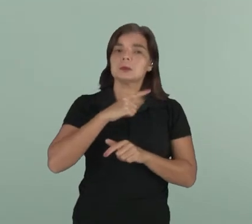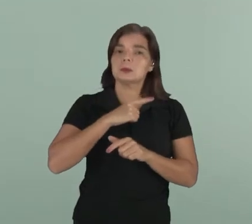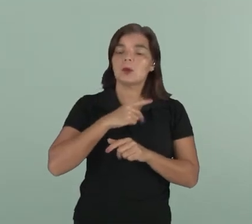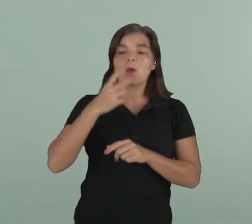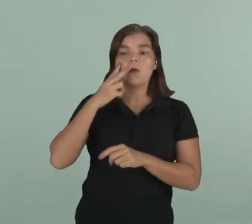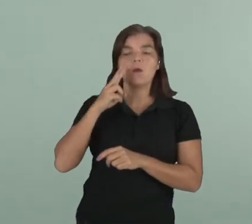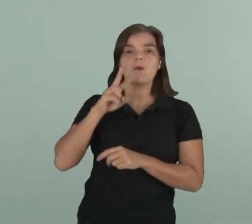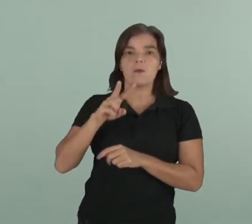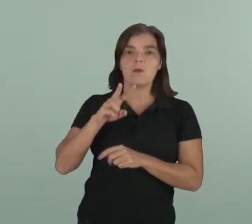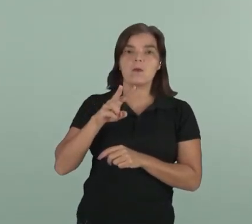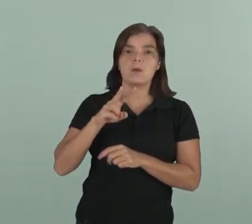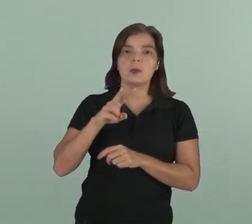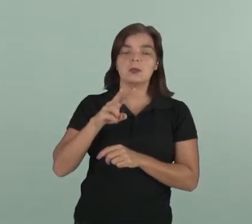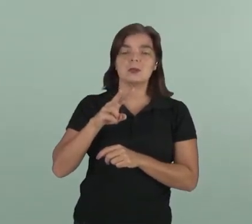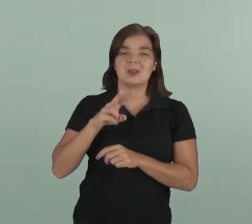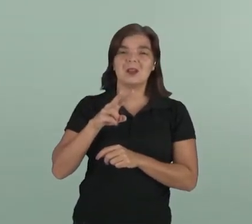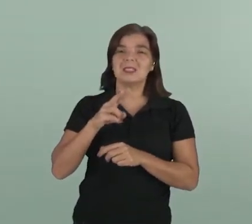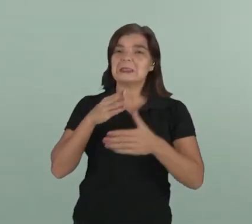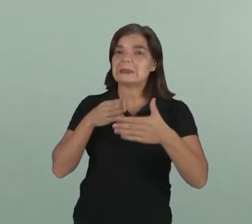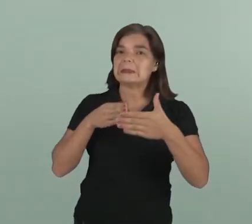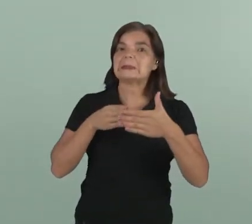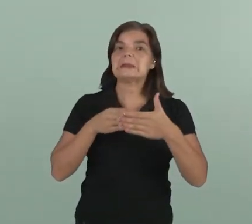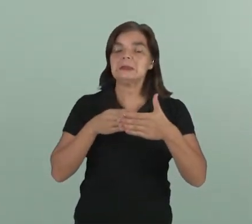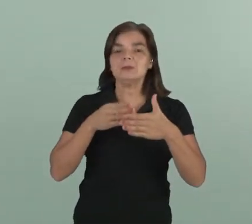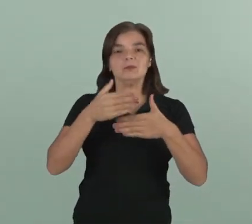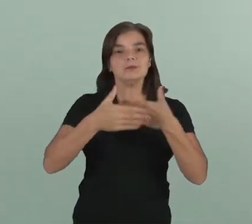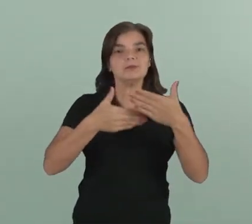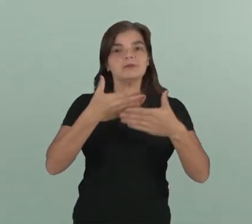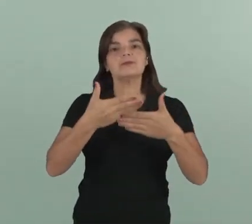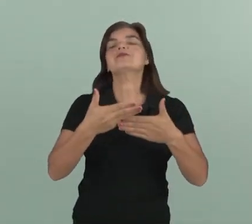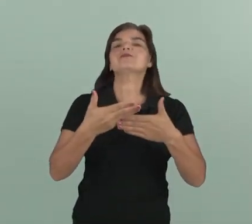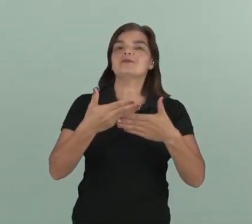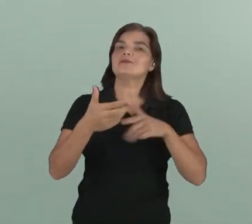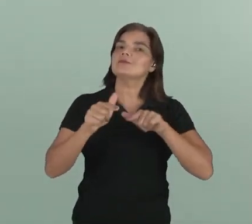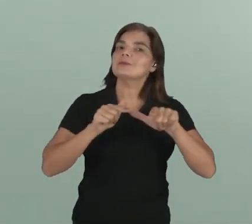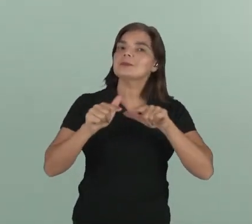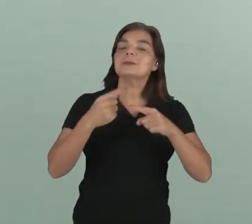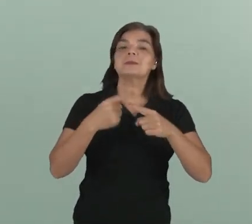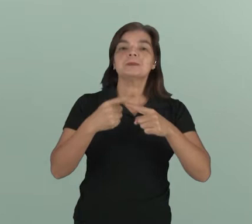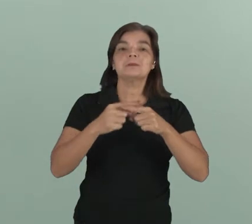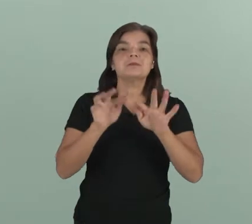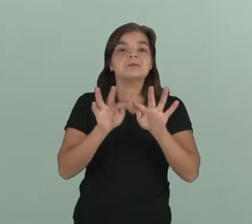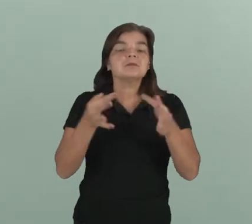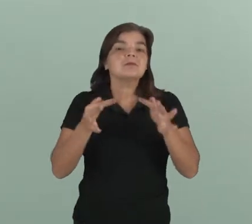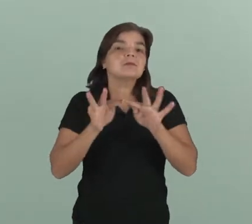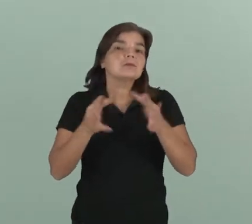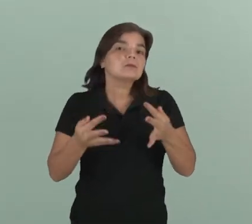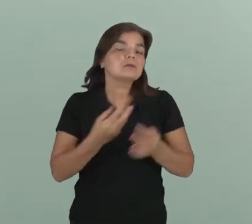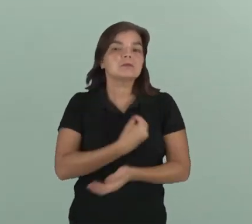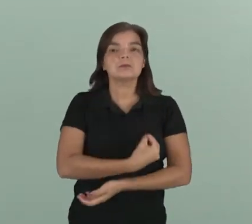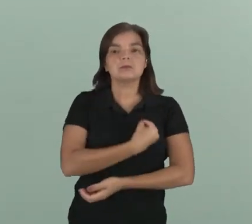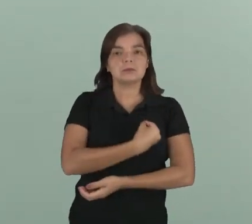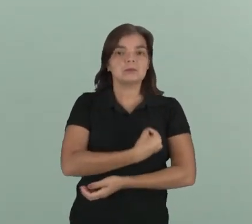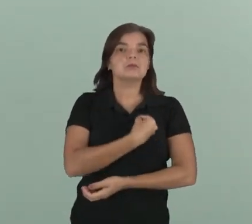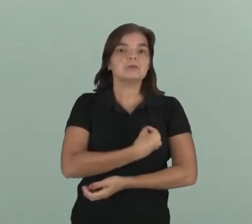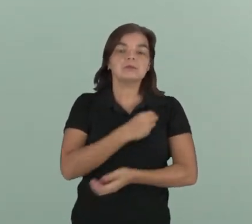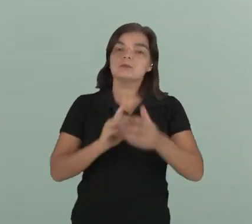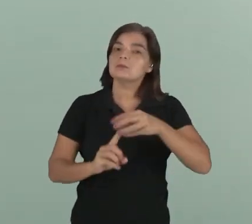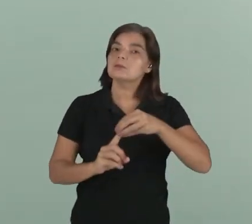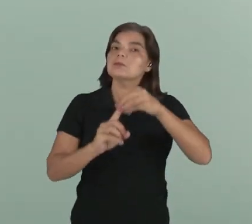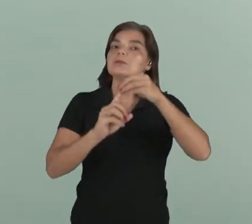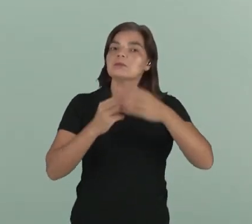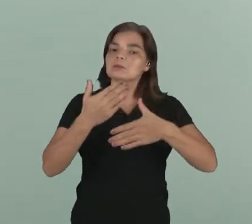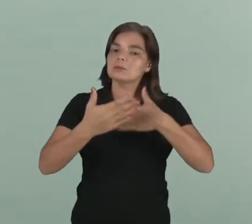uma visão fragmentada do processo produtivo, porque ele simplesmente participa de uma